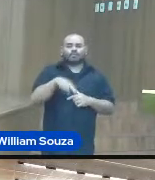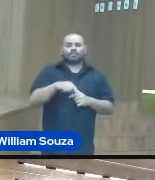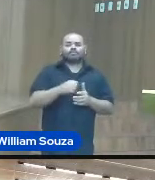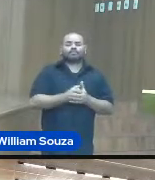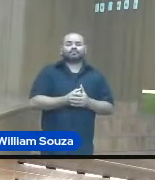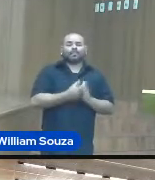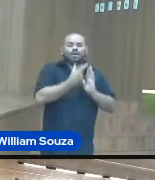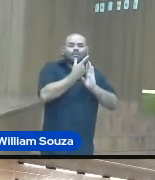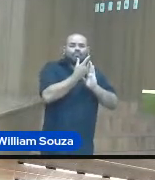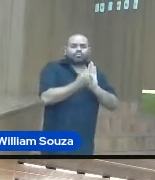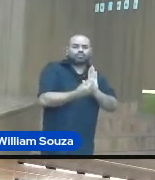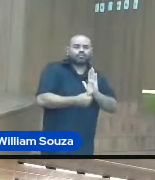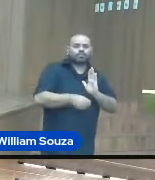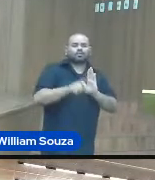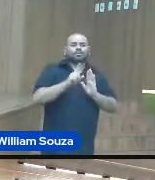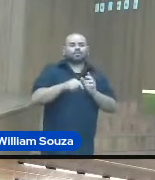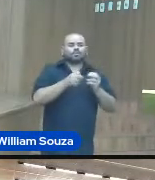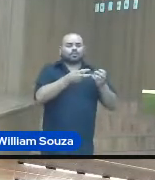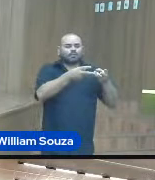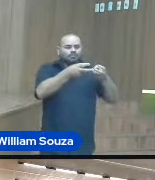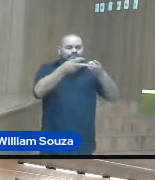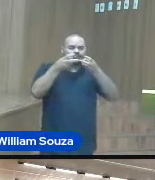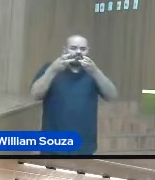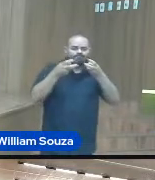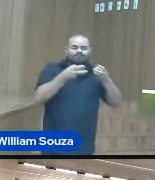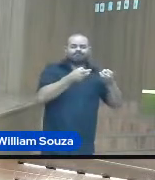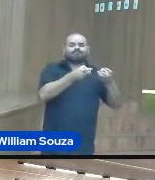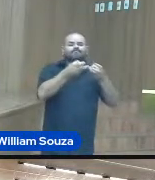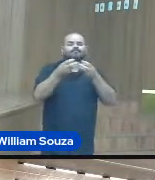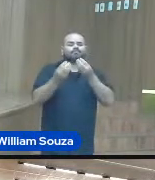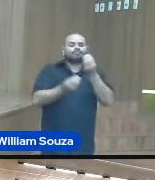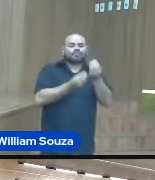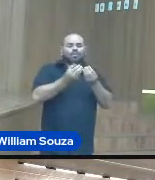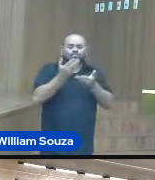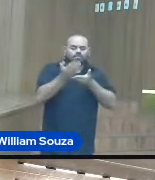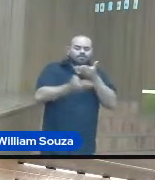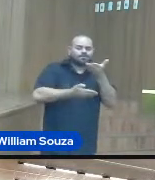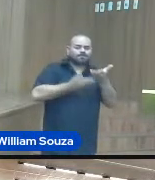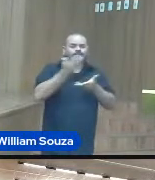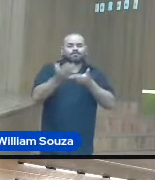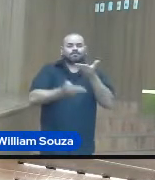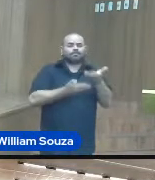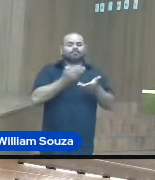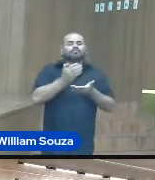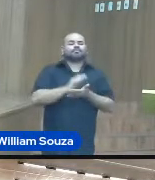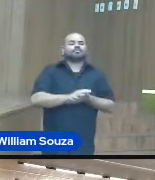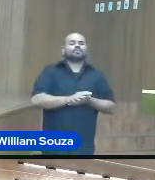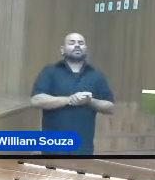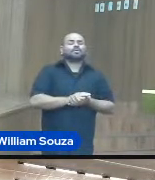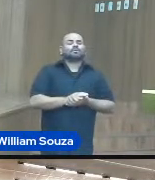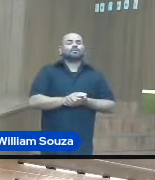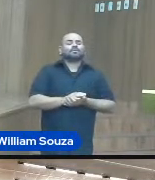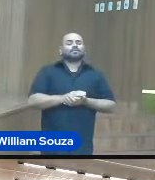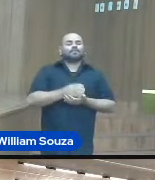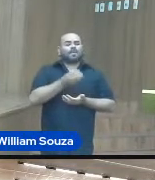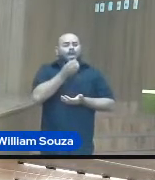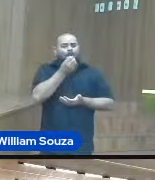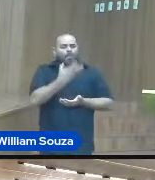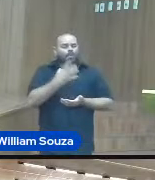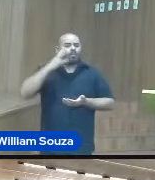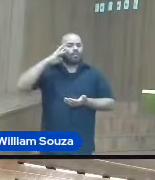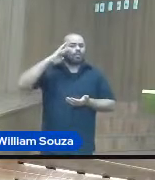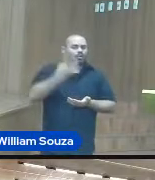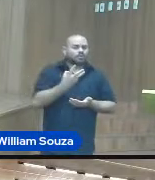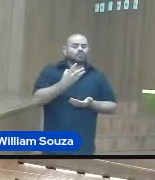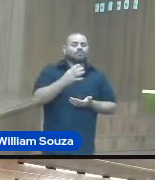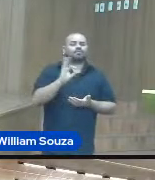aquela visão da negociação, etc., isso não era visto como algo que fosse resolver.